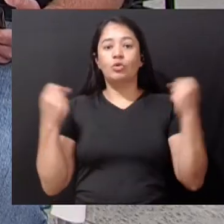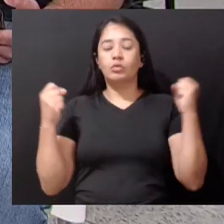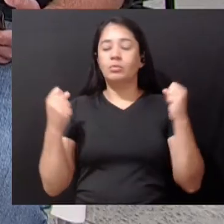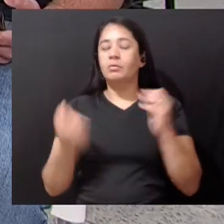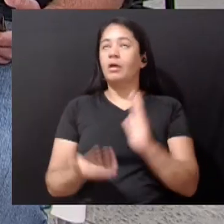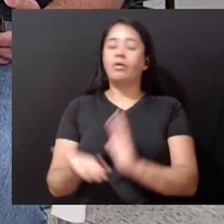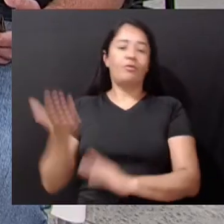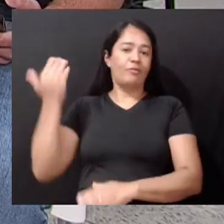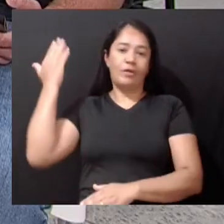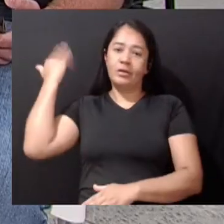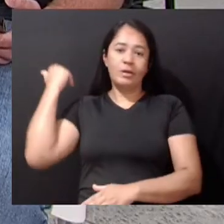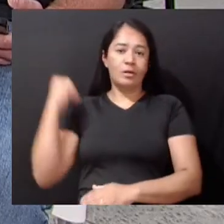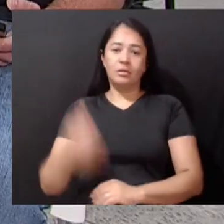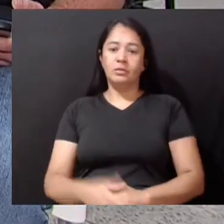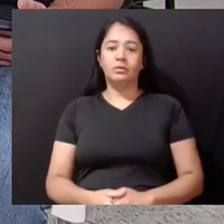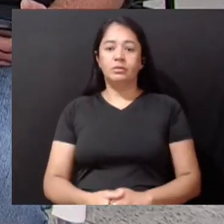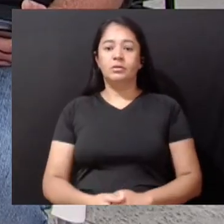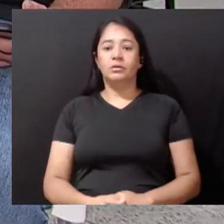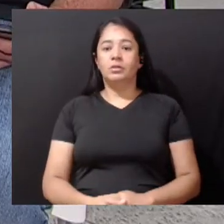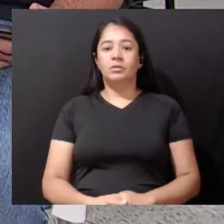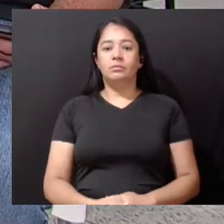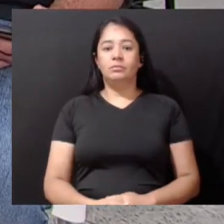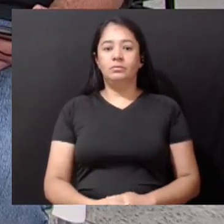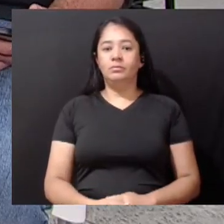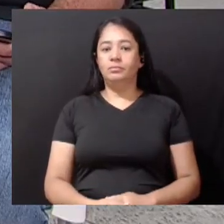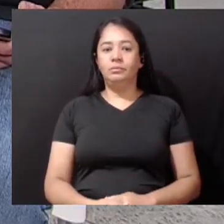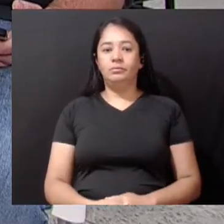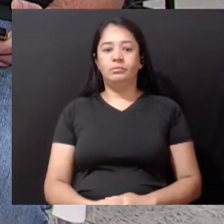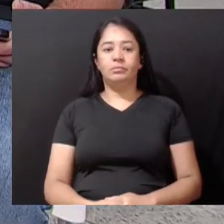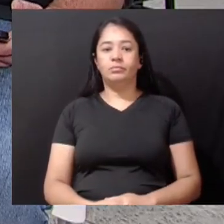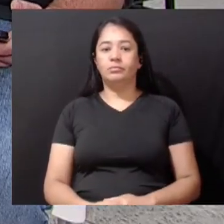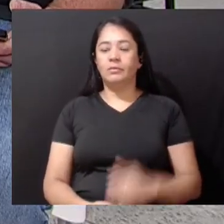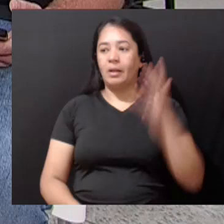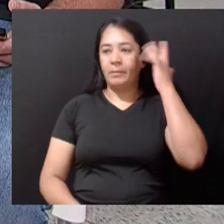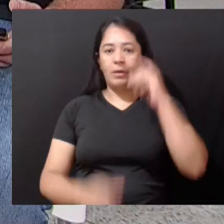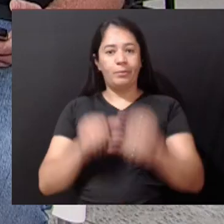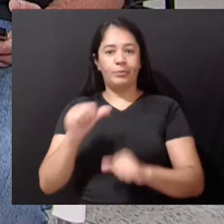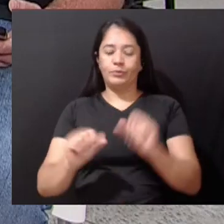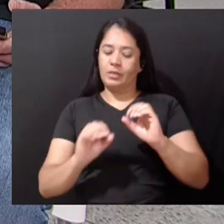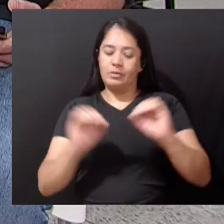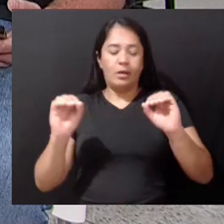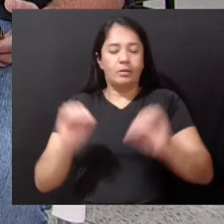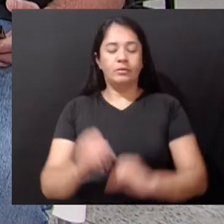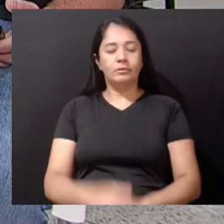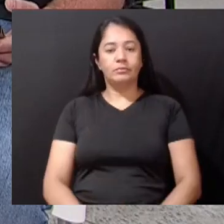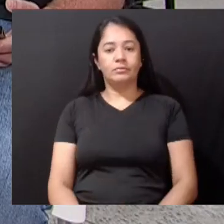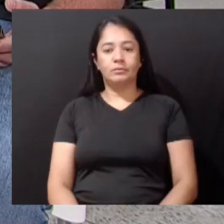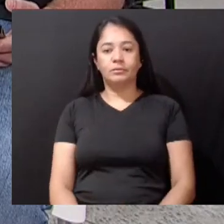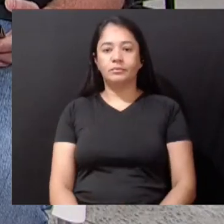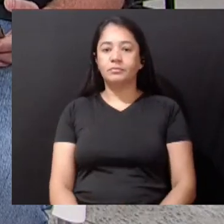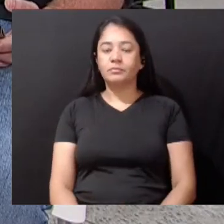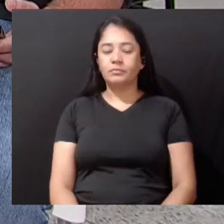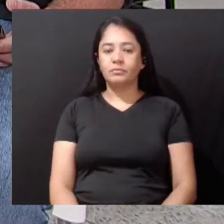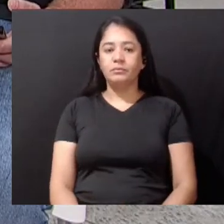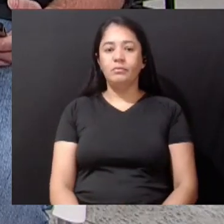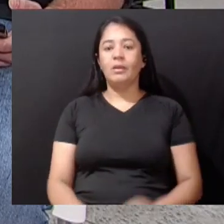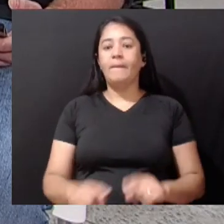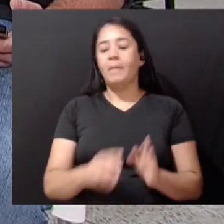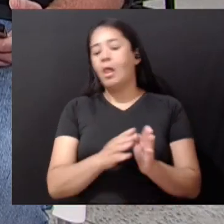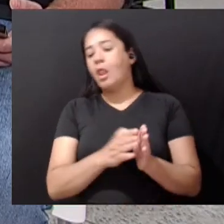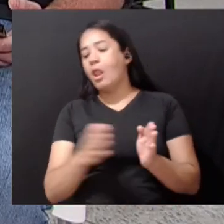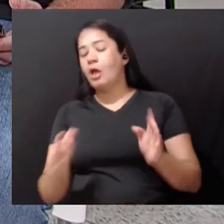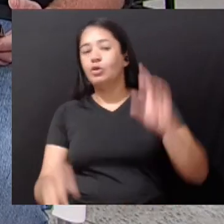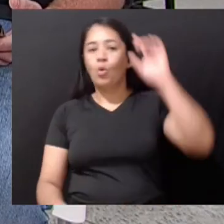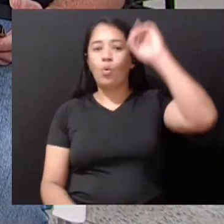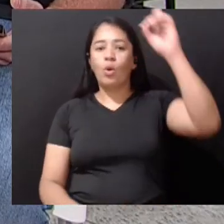parte acadêmica, né? De um dia para o outro não vai mudar. Não vai acontecer, exatamente. E durante o dia da prova, né? Na manhã,